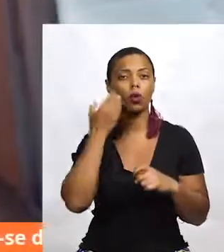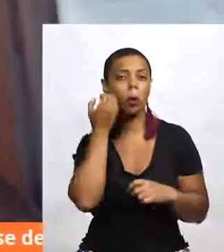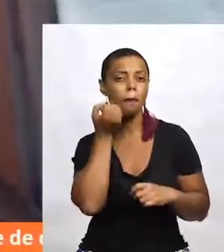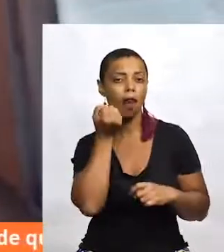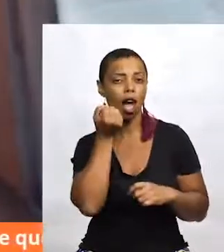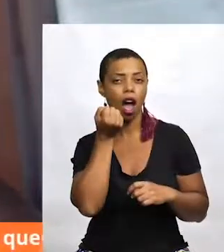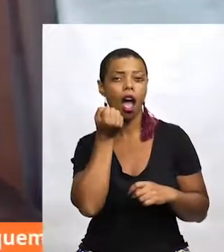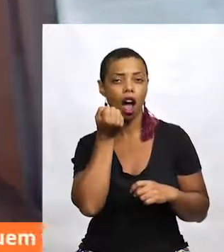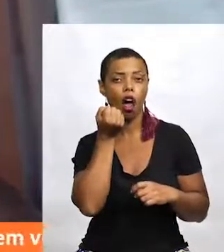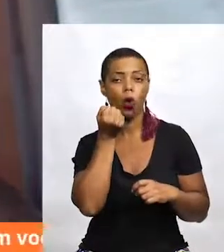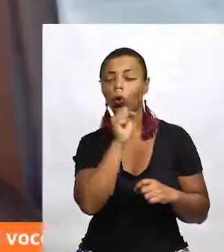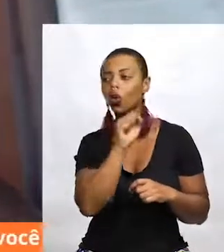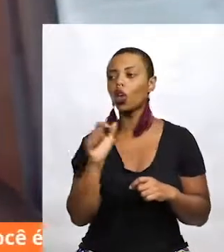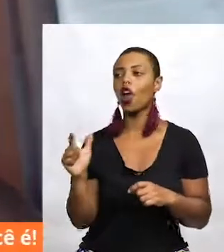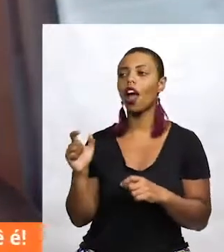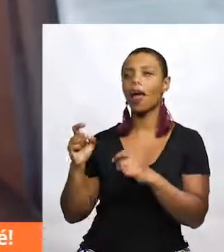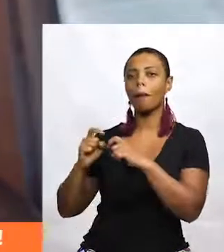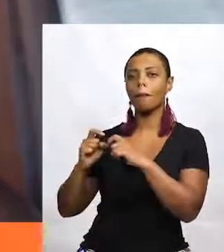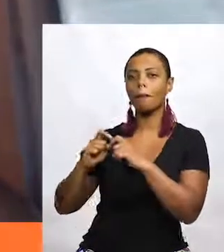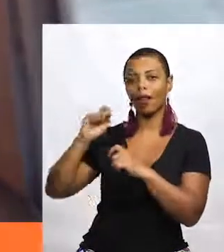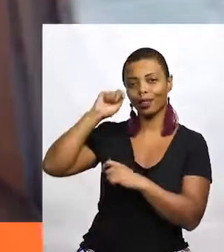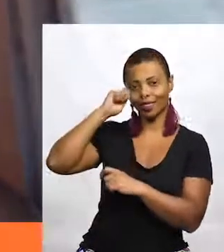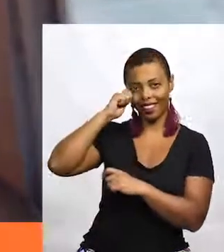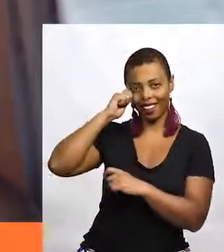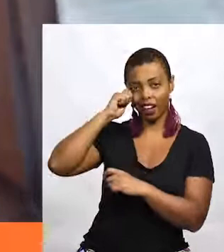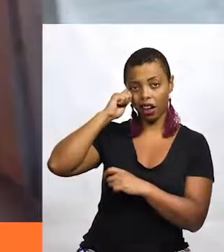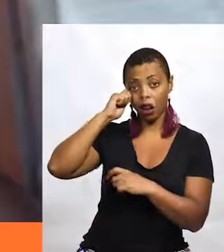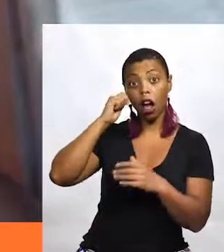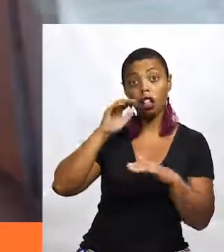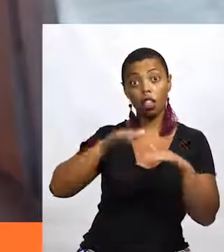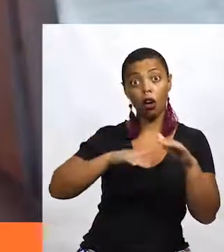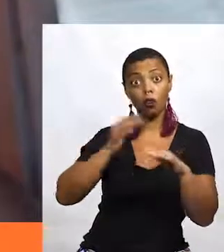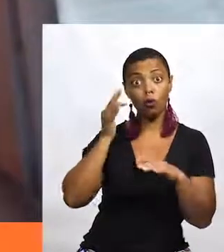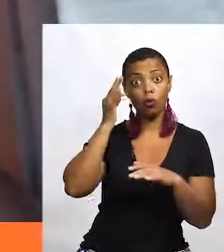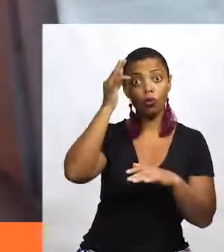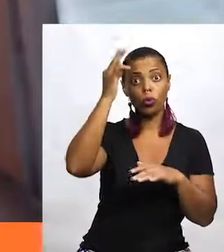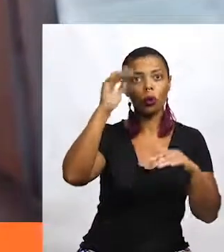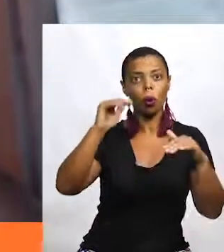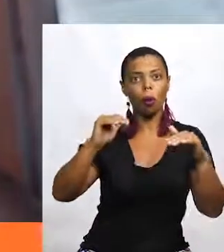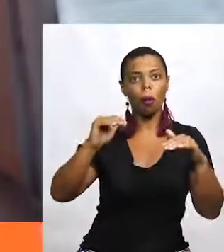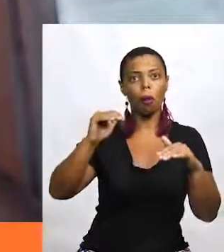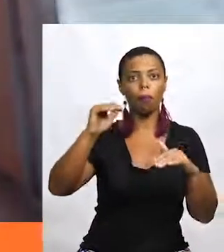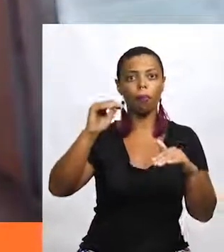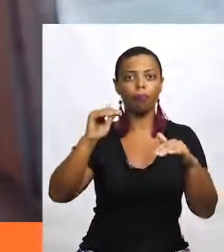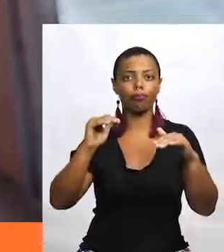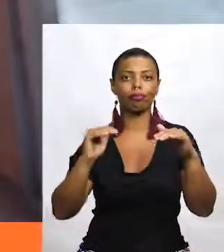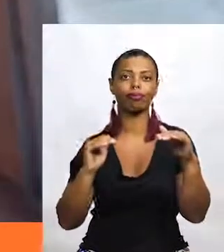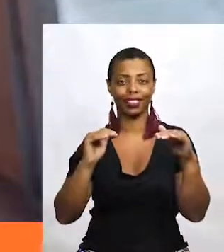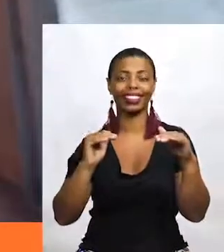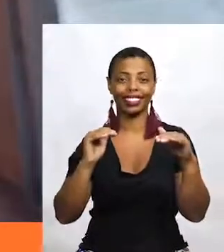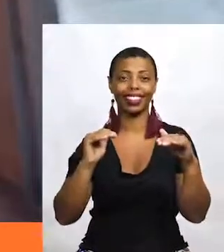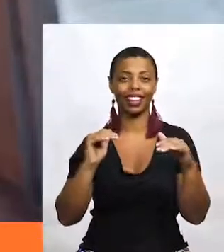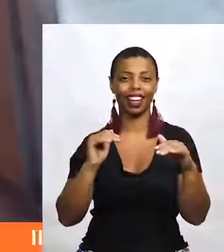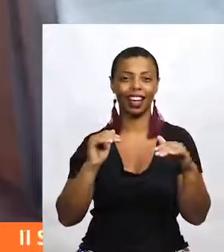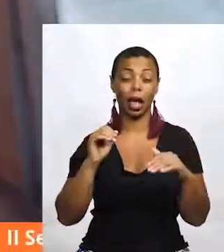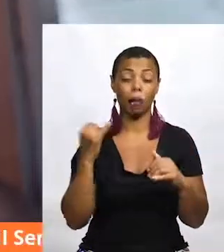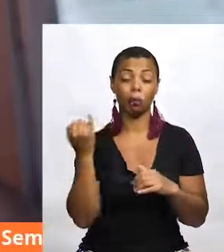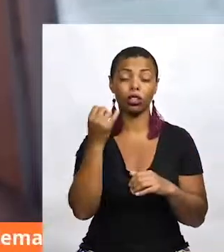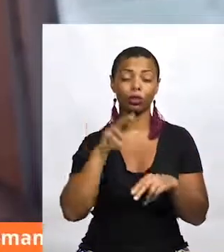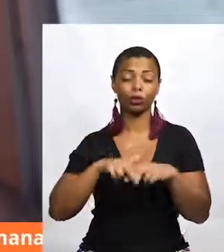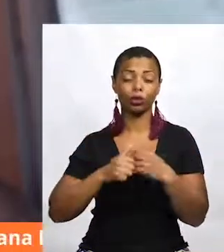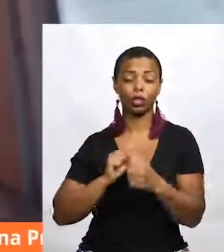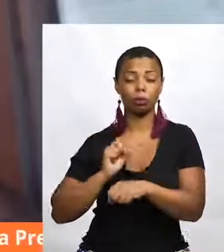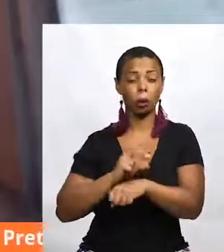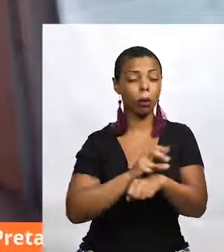no futuro. Essa é a importância de negros ocuparem todos os espaços. Talvez a gente não veja um software de